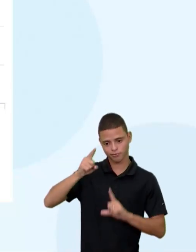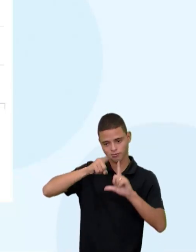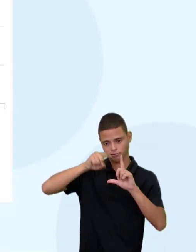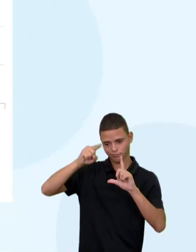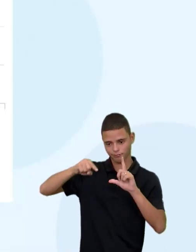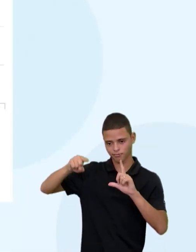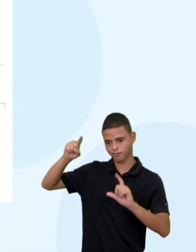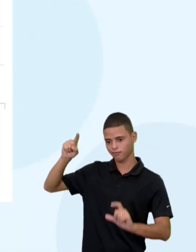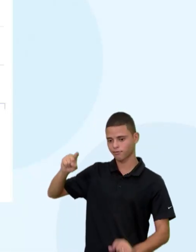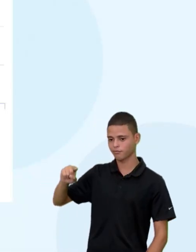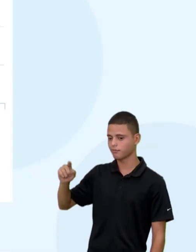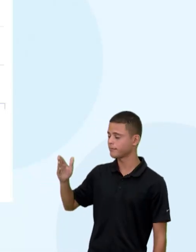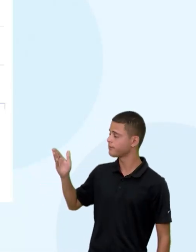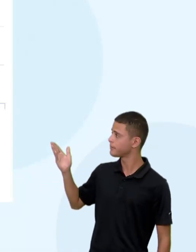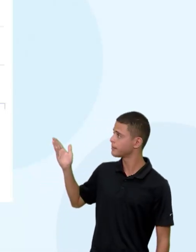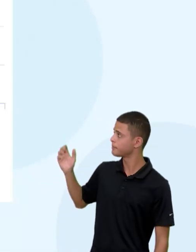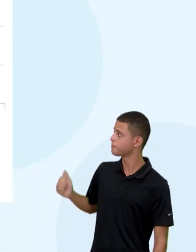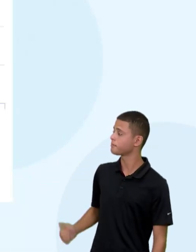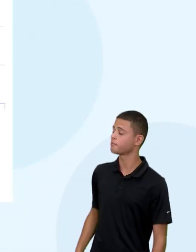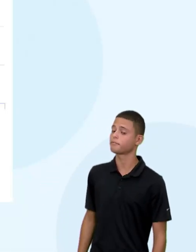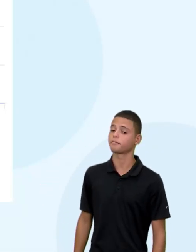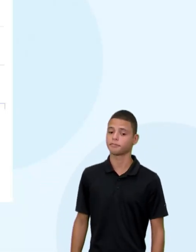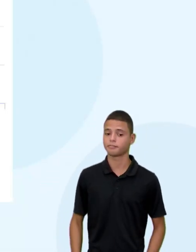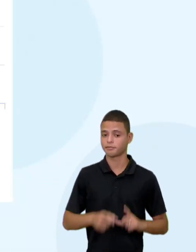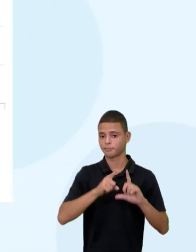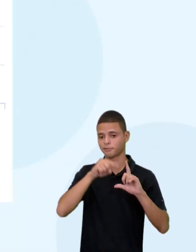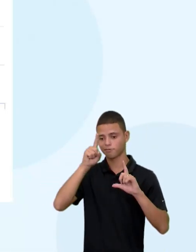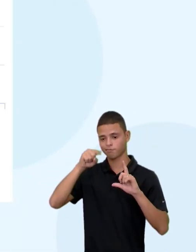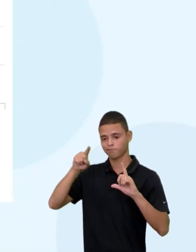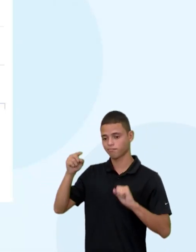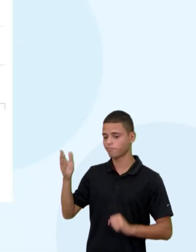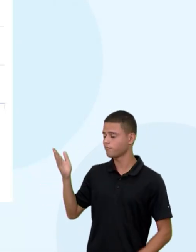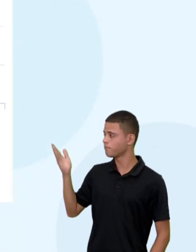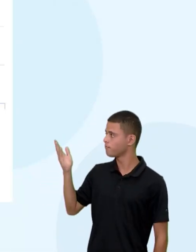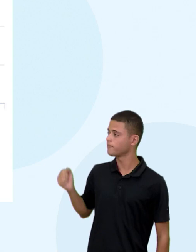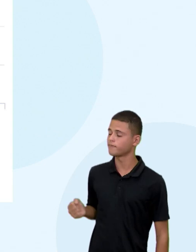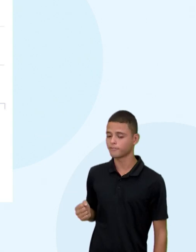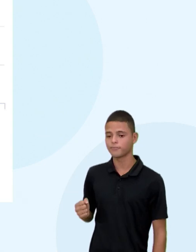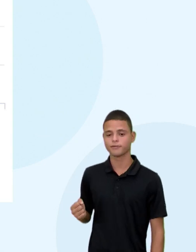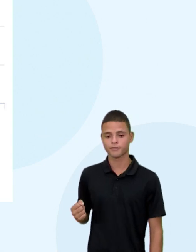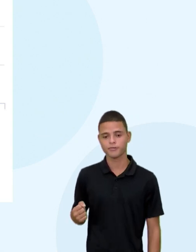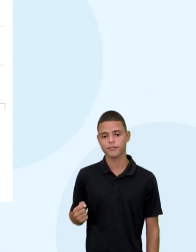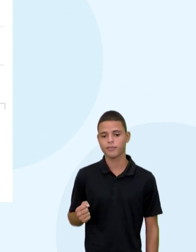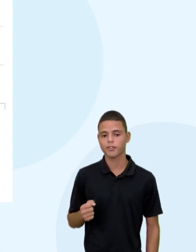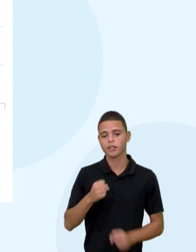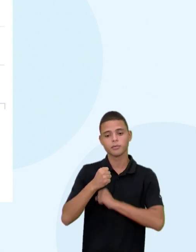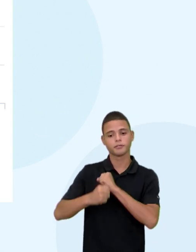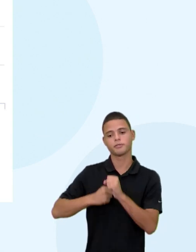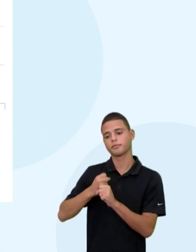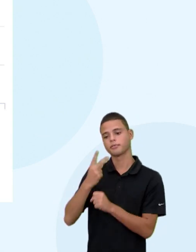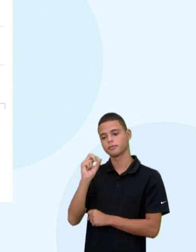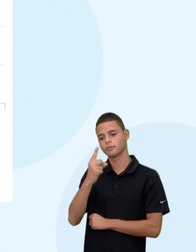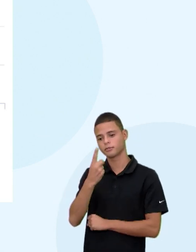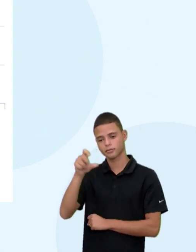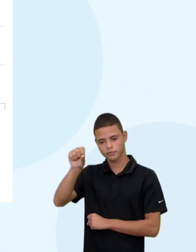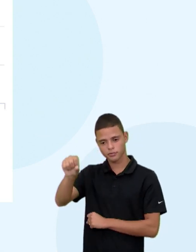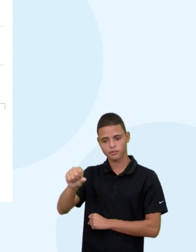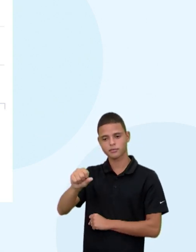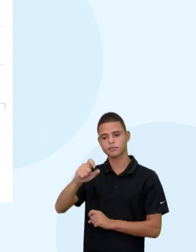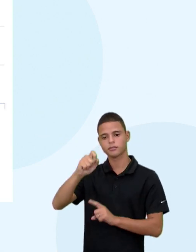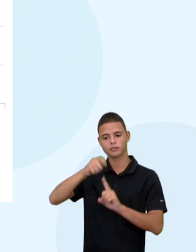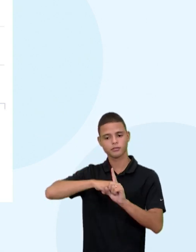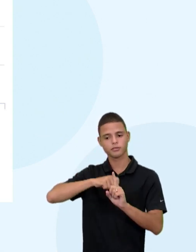mostrar para vocês aí a taxa de desocupação, tá certo? E ela vai lá, né, de 2019, né, de agosto,